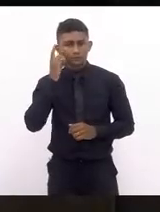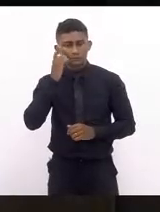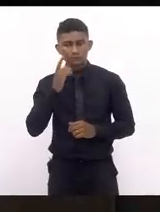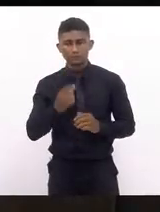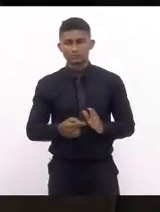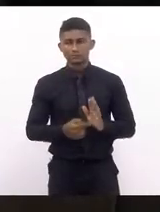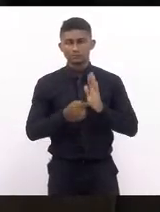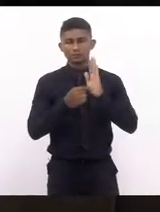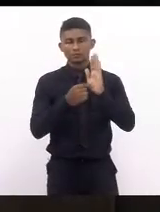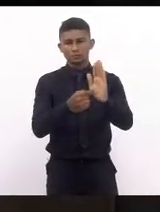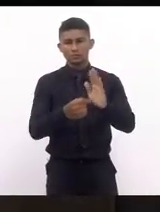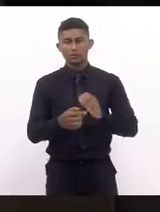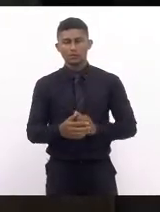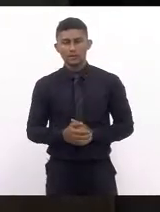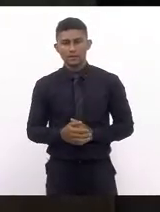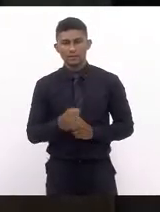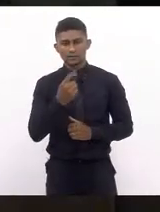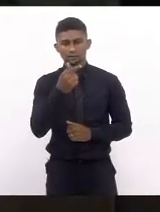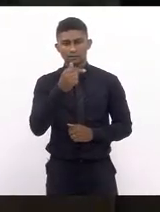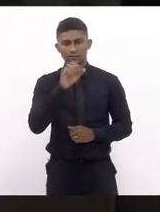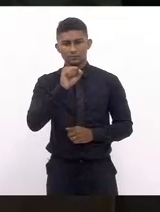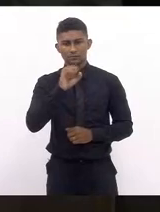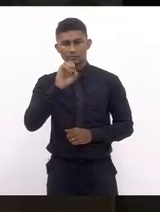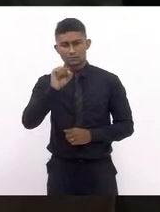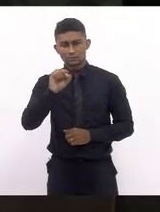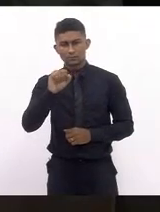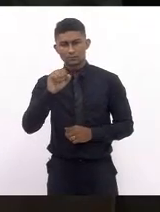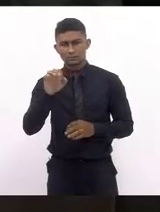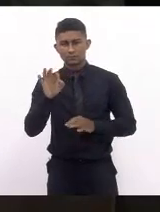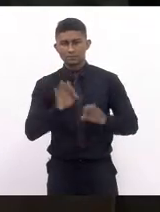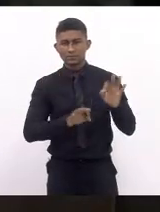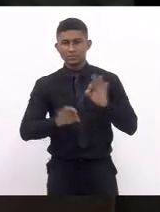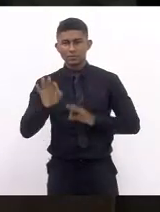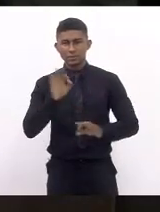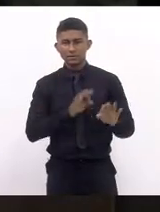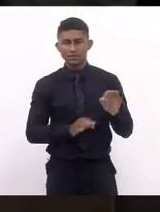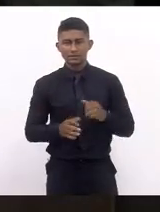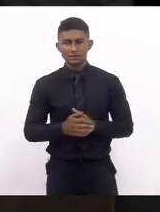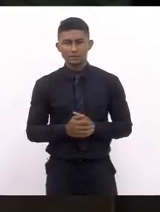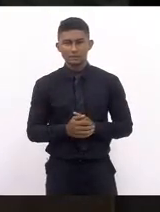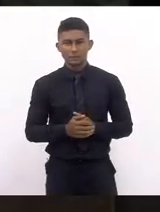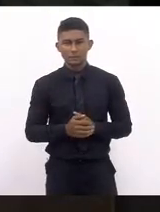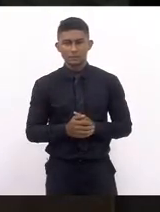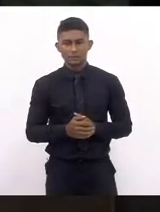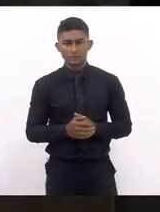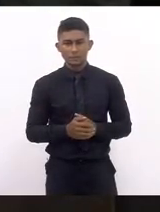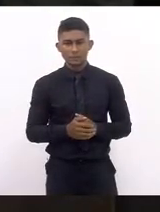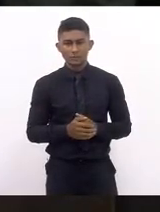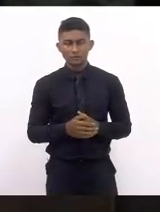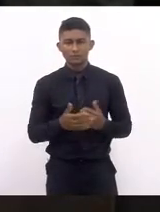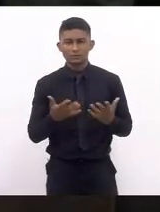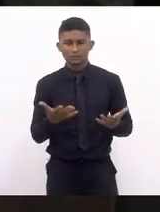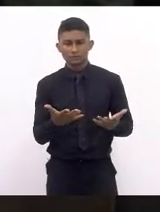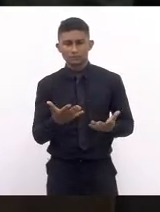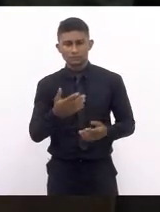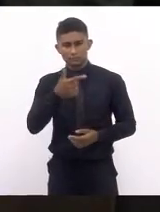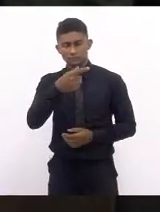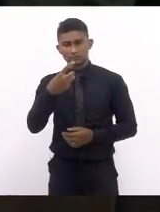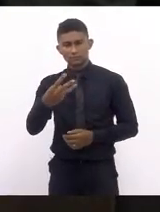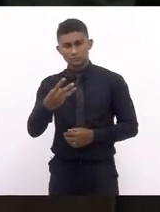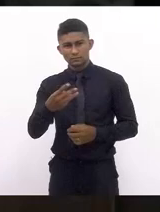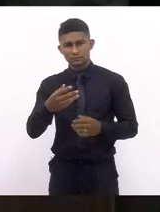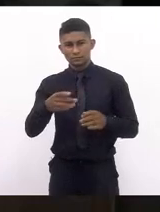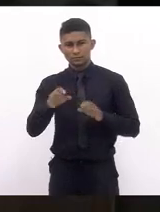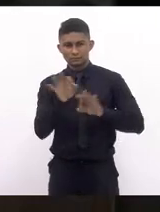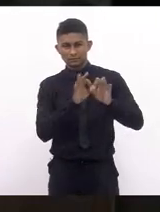foram apresentados 1718 projetos de lei 16 propostas de emenda à constituição estadual 23 projetos